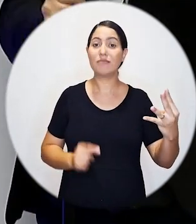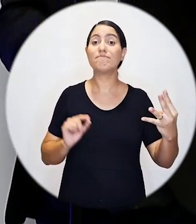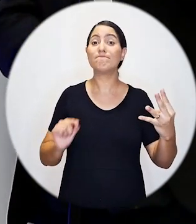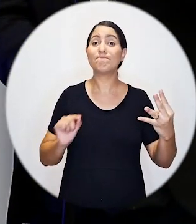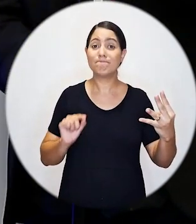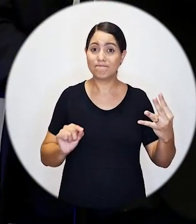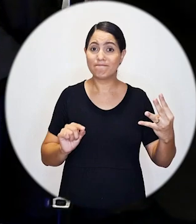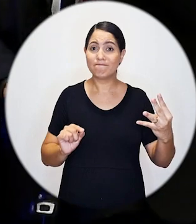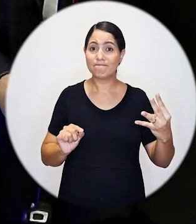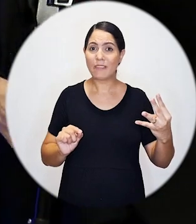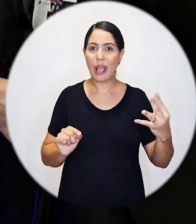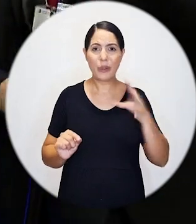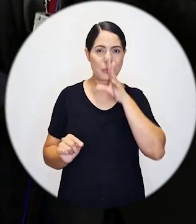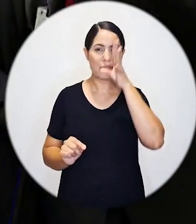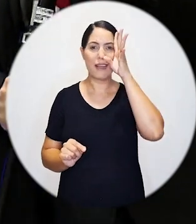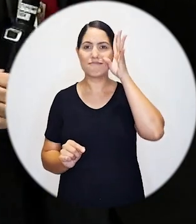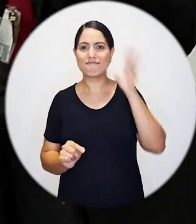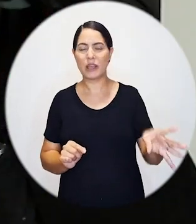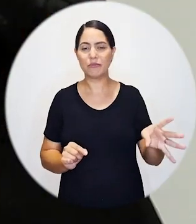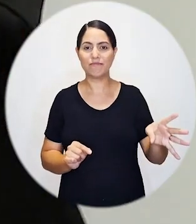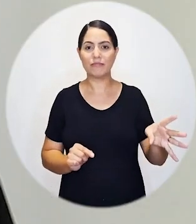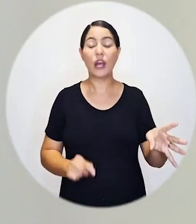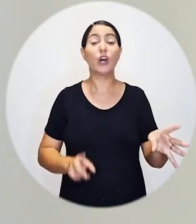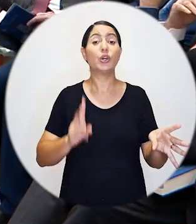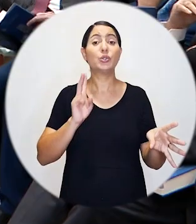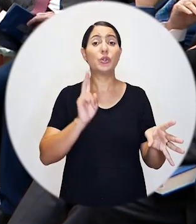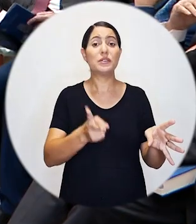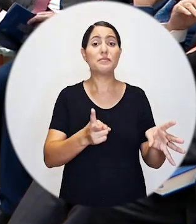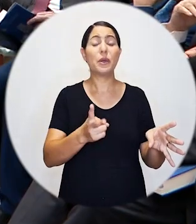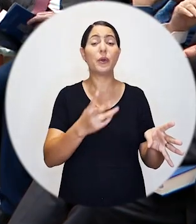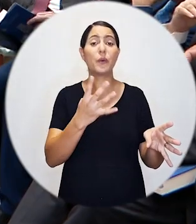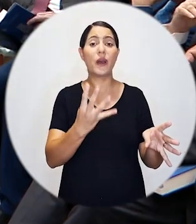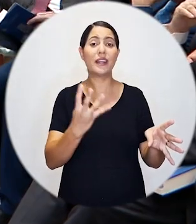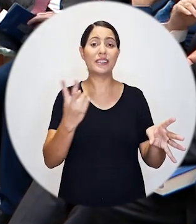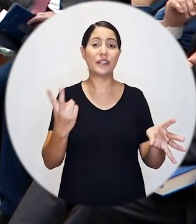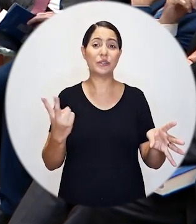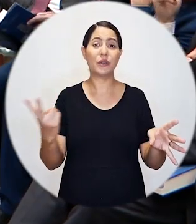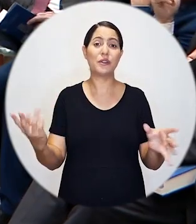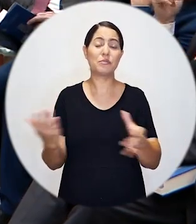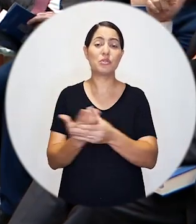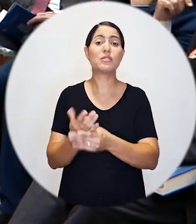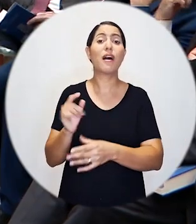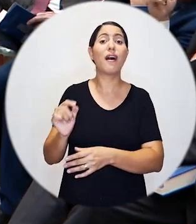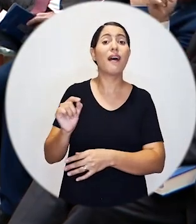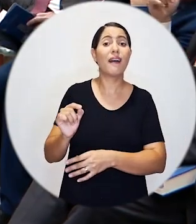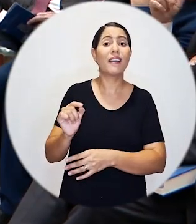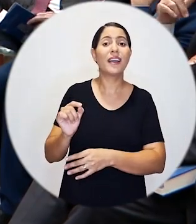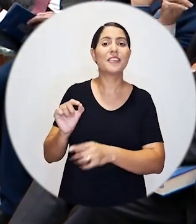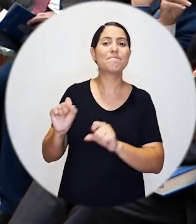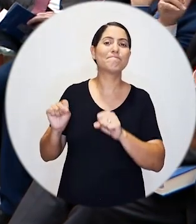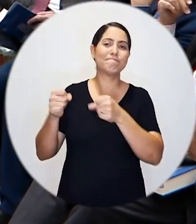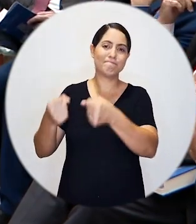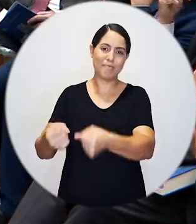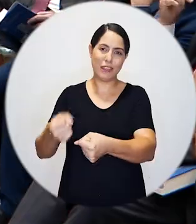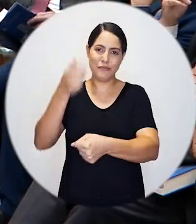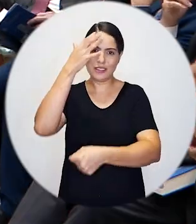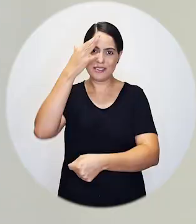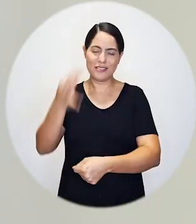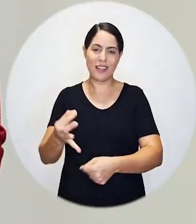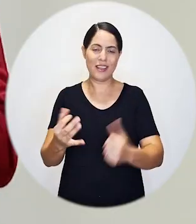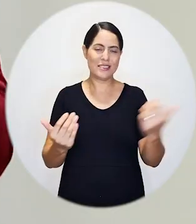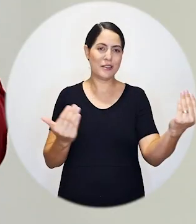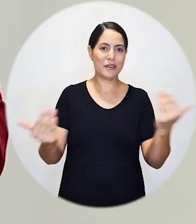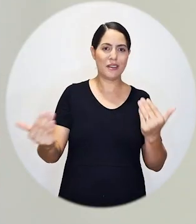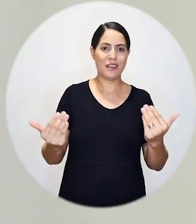23.594 tinha razão, doutor Aras, a acusação. Em 2.042 processos tinha razão a